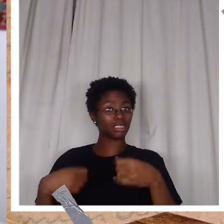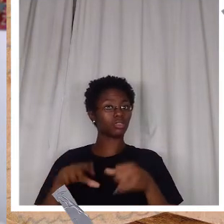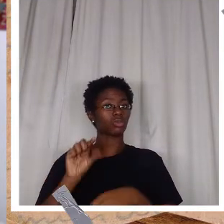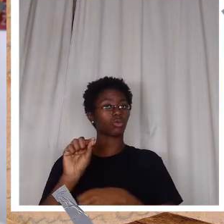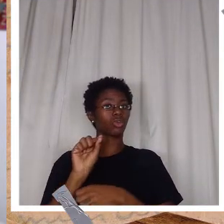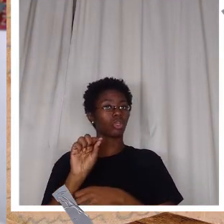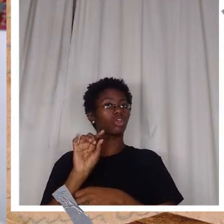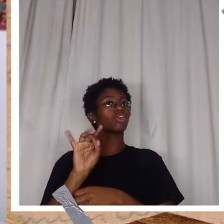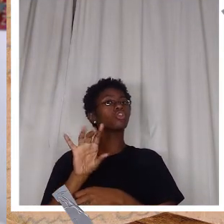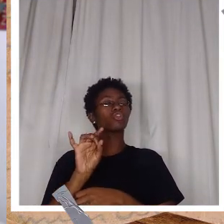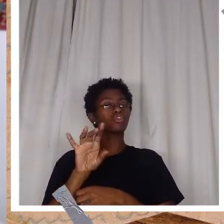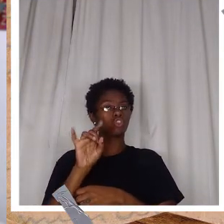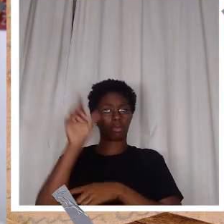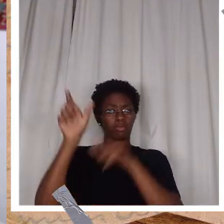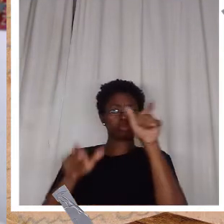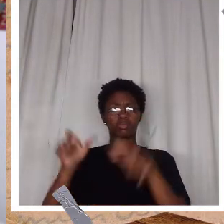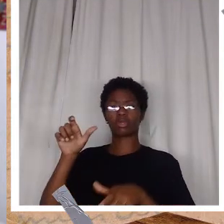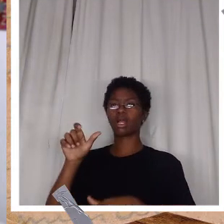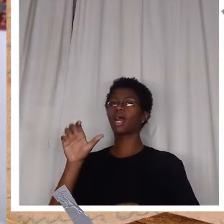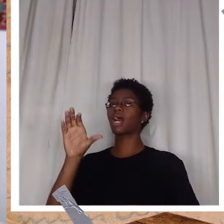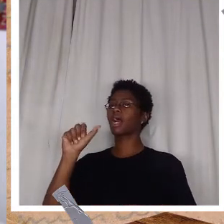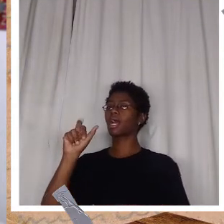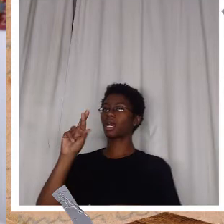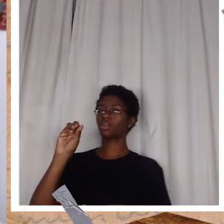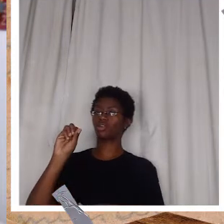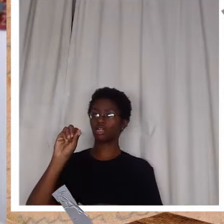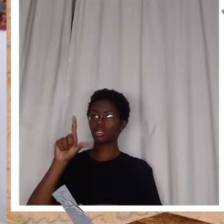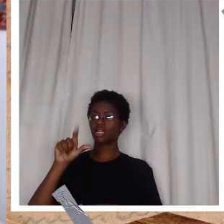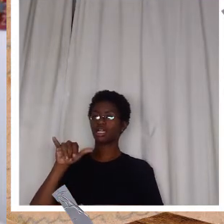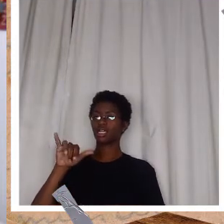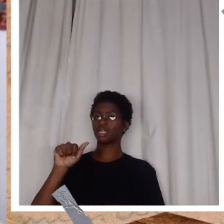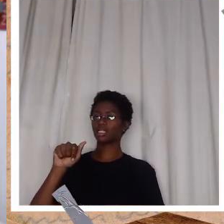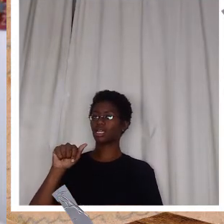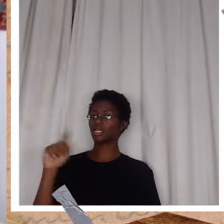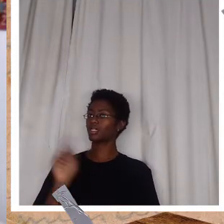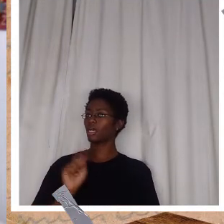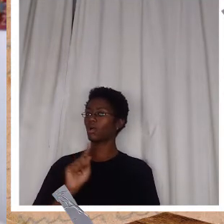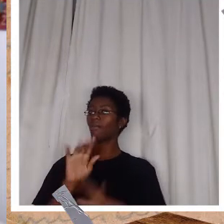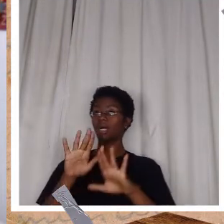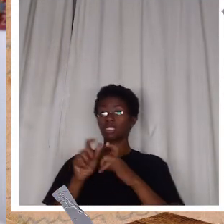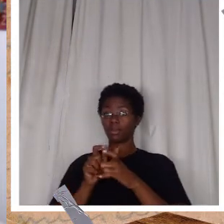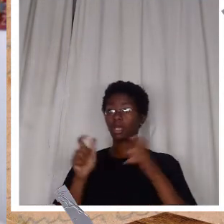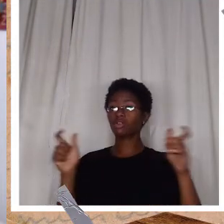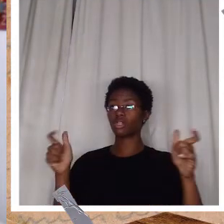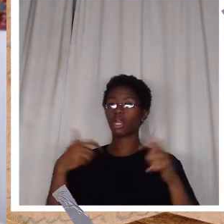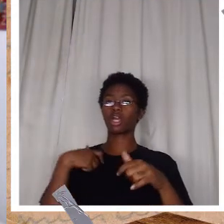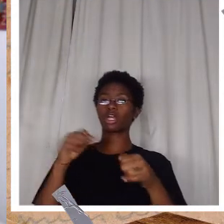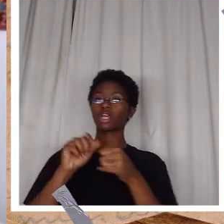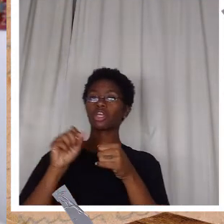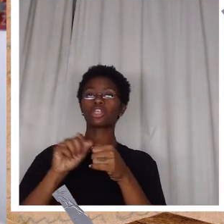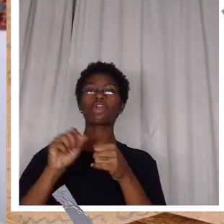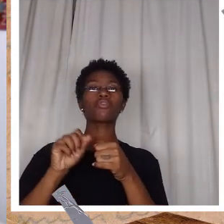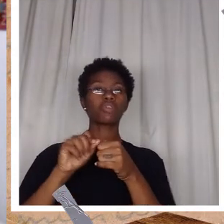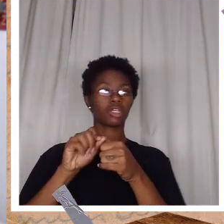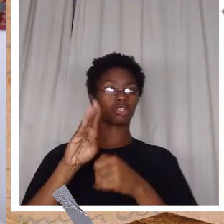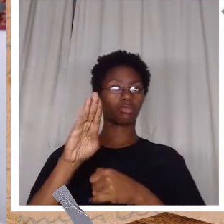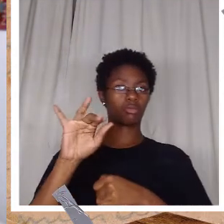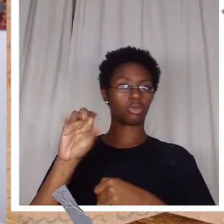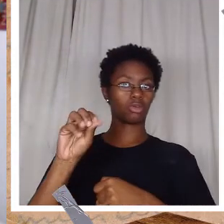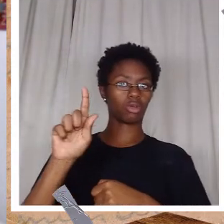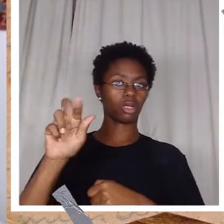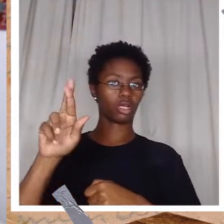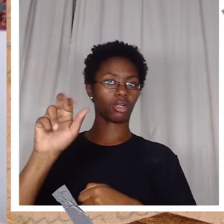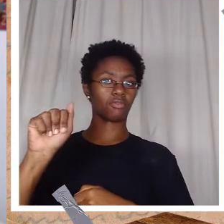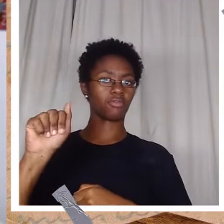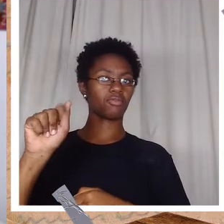o personagem da Carolina, mas 90% daqueles personagens que eu biografei, quase foram 60, eu